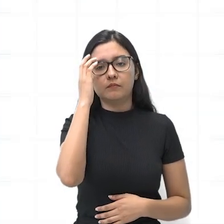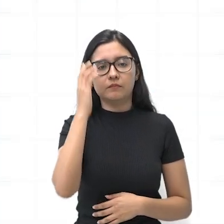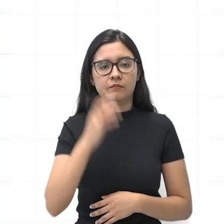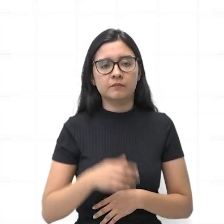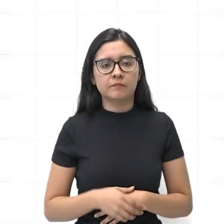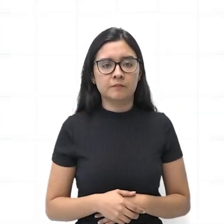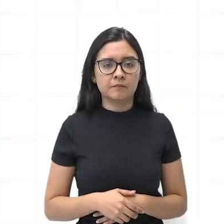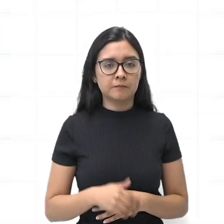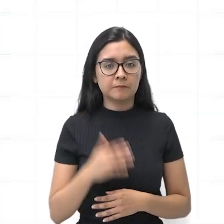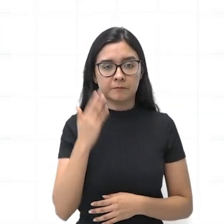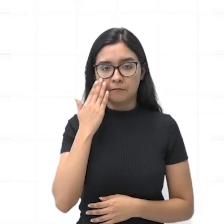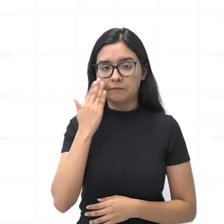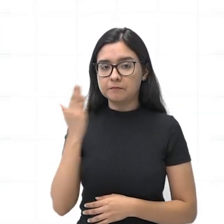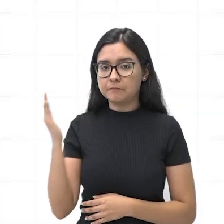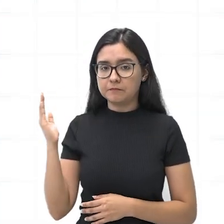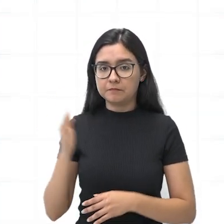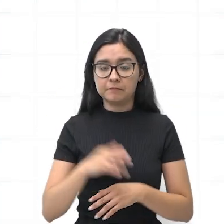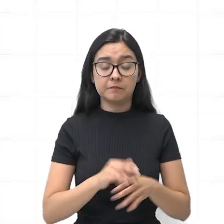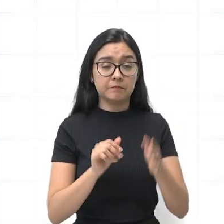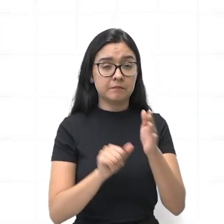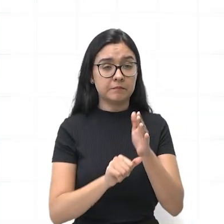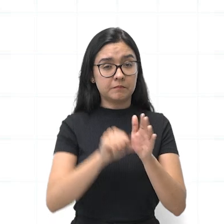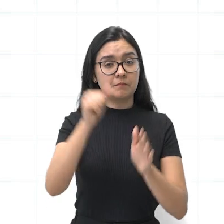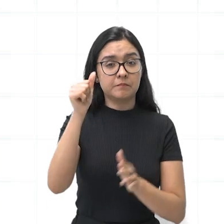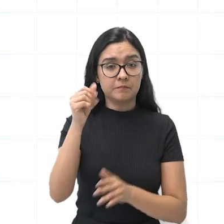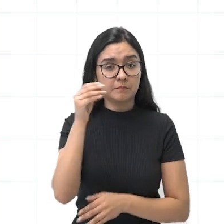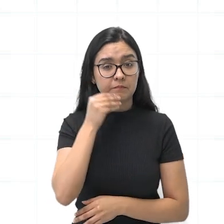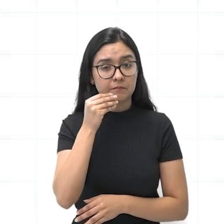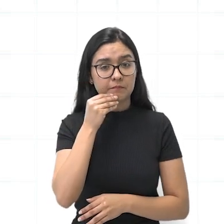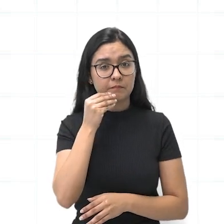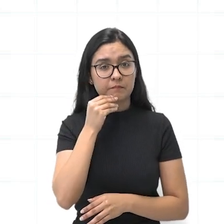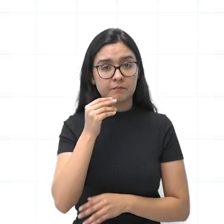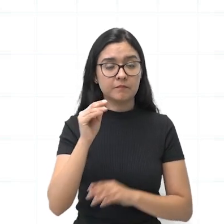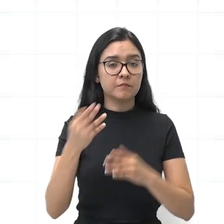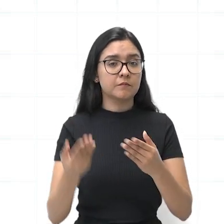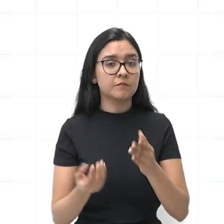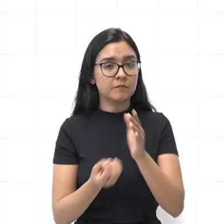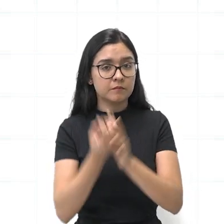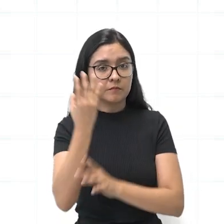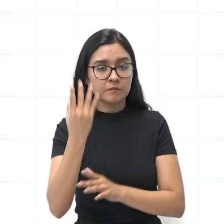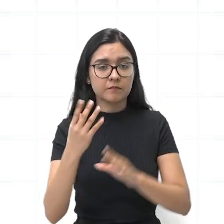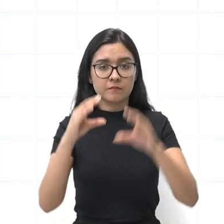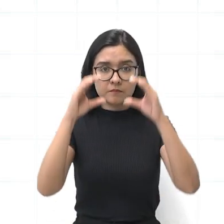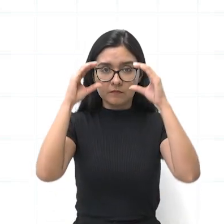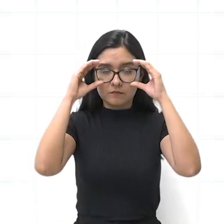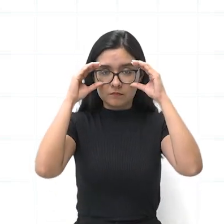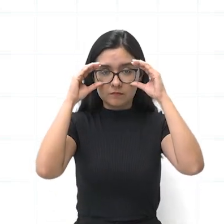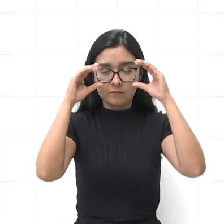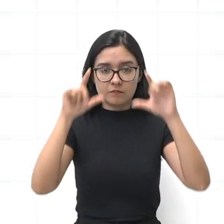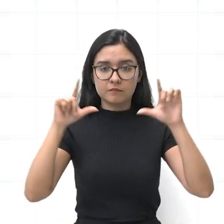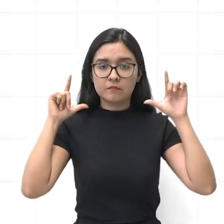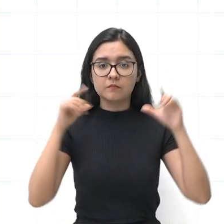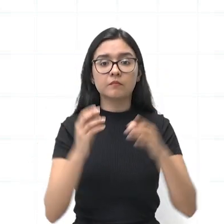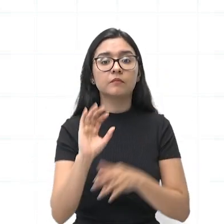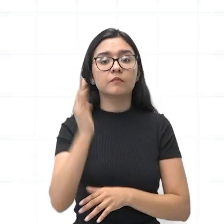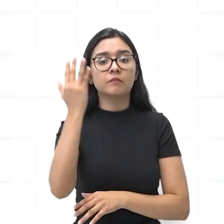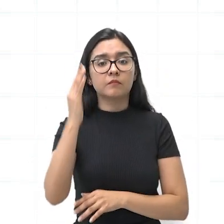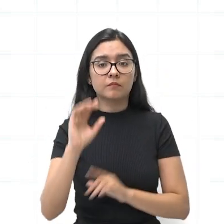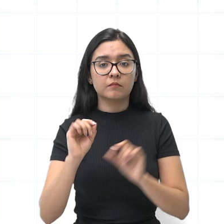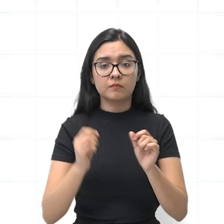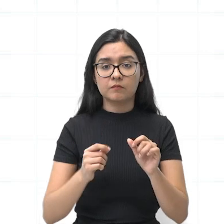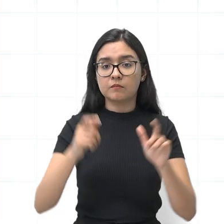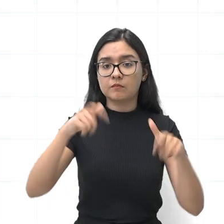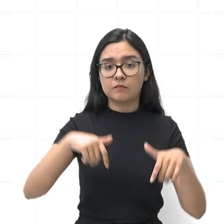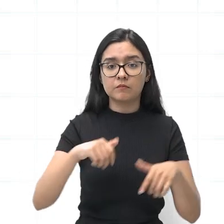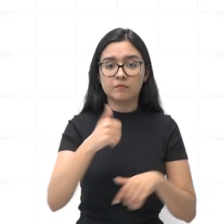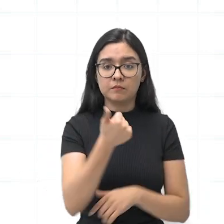só, uma das primeiras tentativas de trabalhar aí com a realidade virtual aconteceu lá em 1970, quando esse